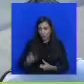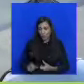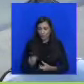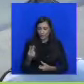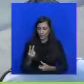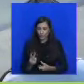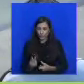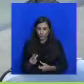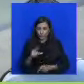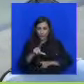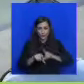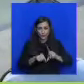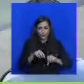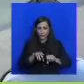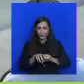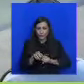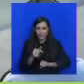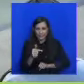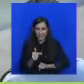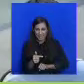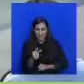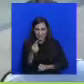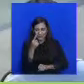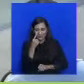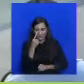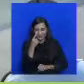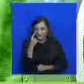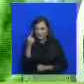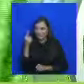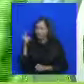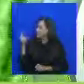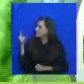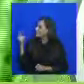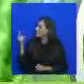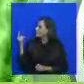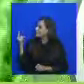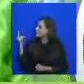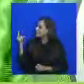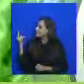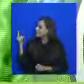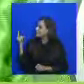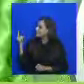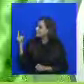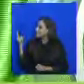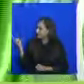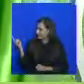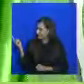2 para o sorteio do Super 7. Bola posicionada. Valendo!